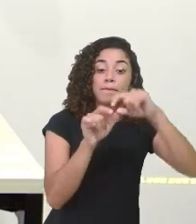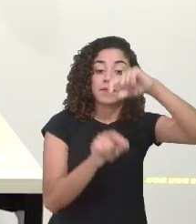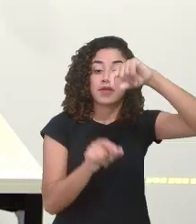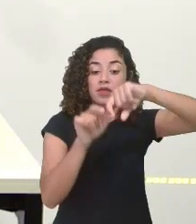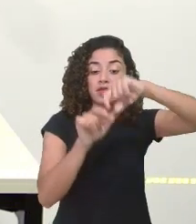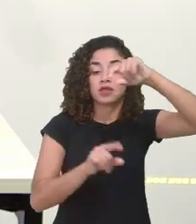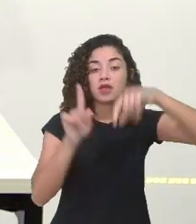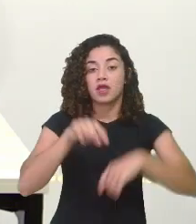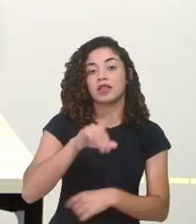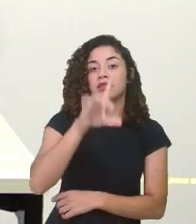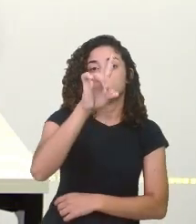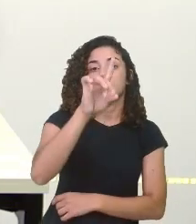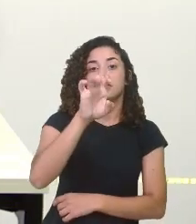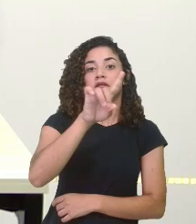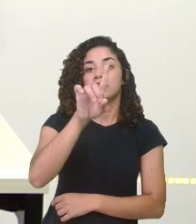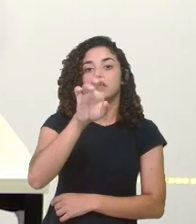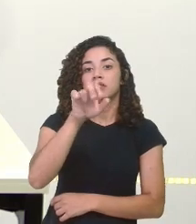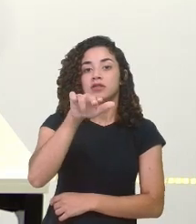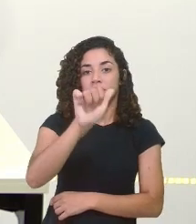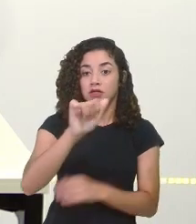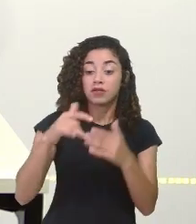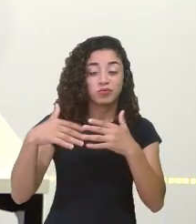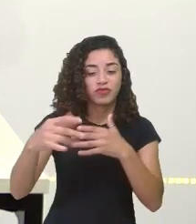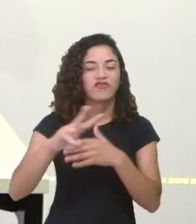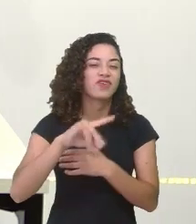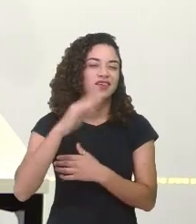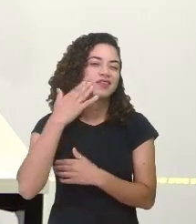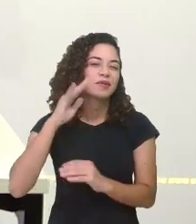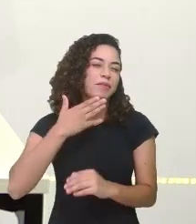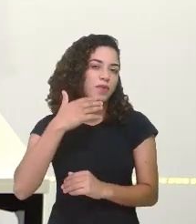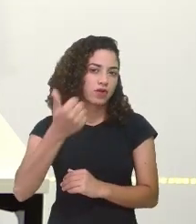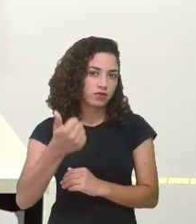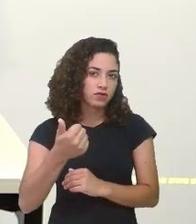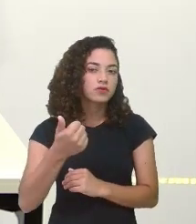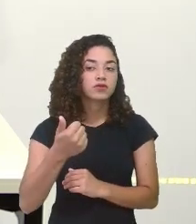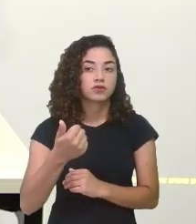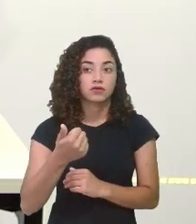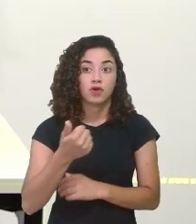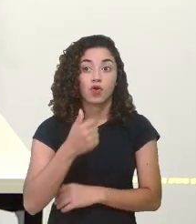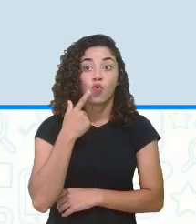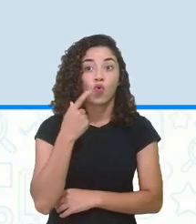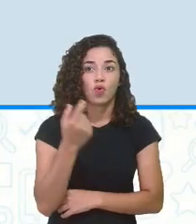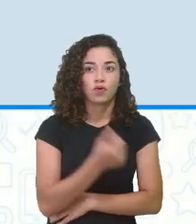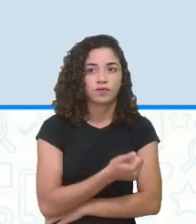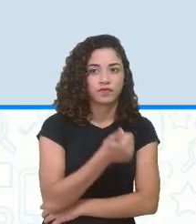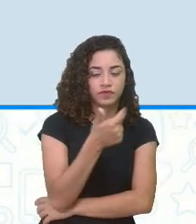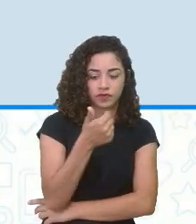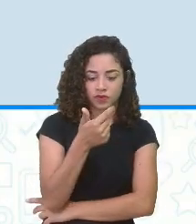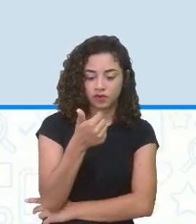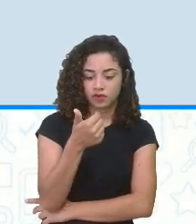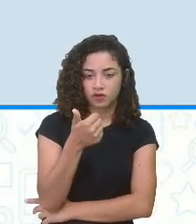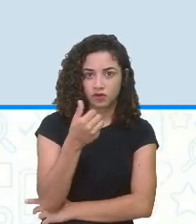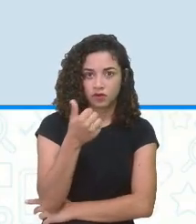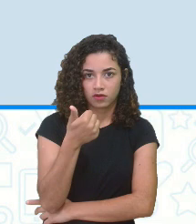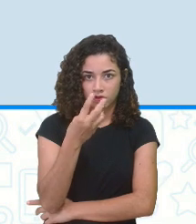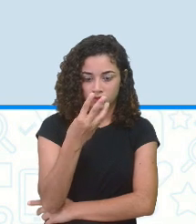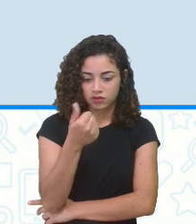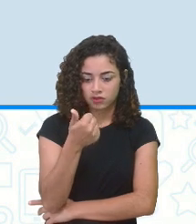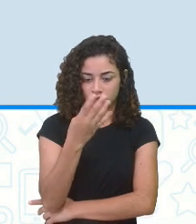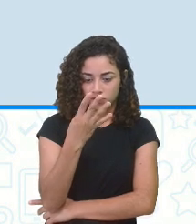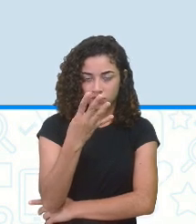dezena, que mais na frente a gente vai se aprofundar um pouquinho, tá? 12, 13,